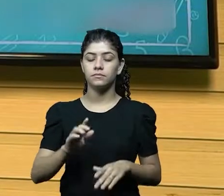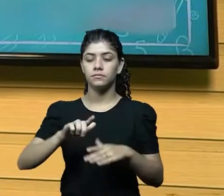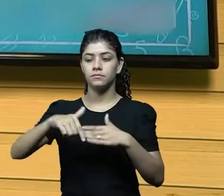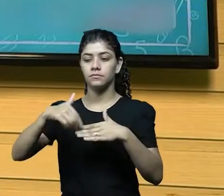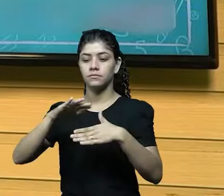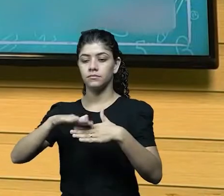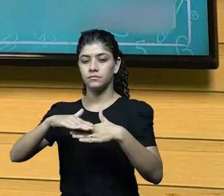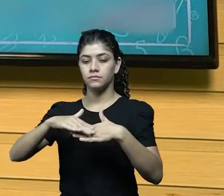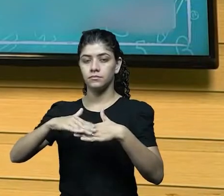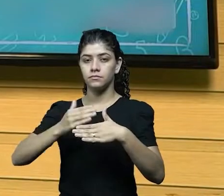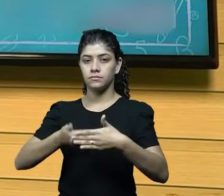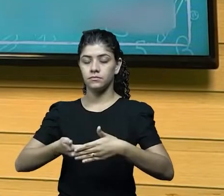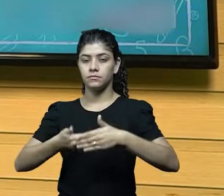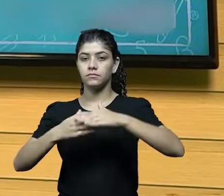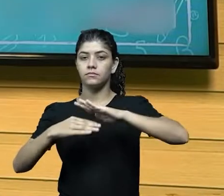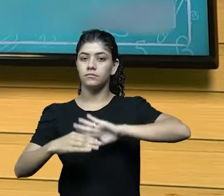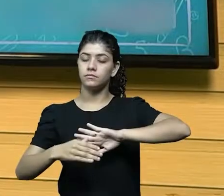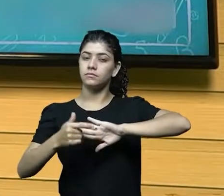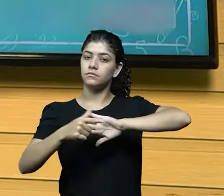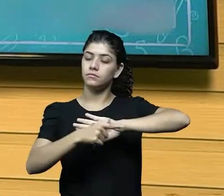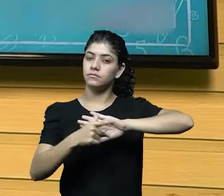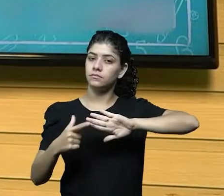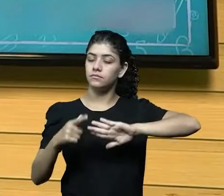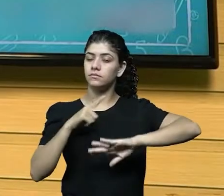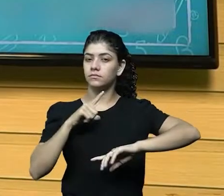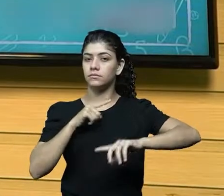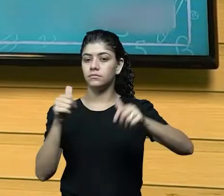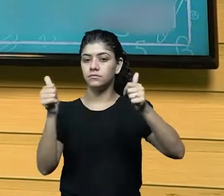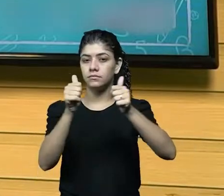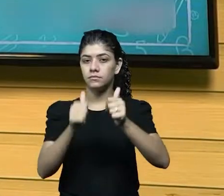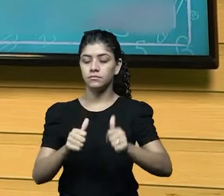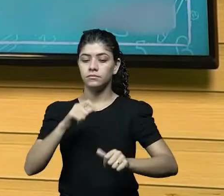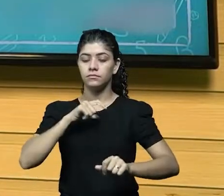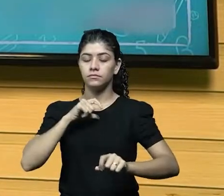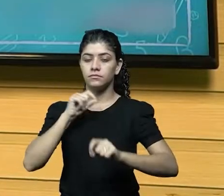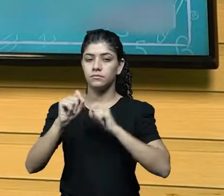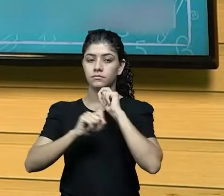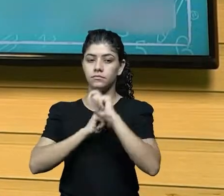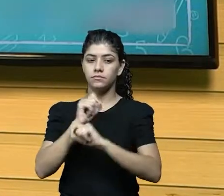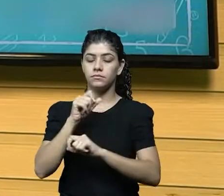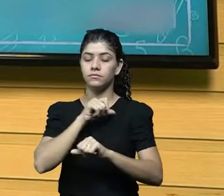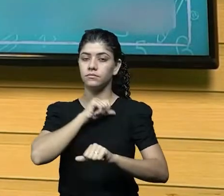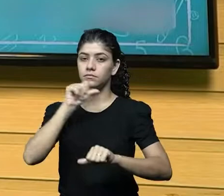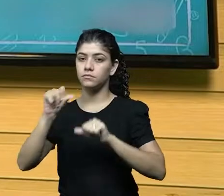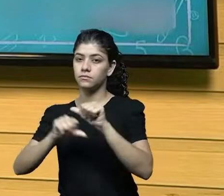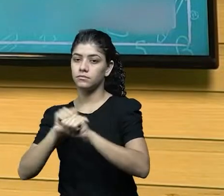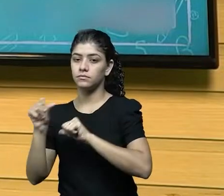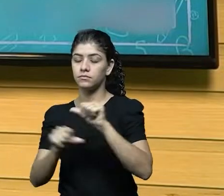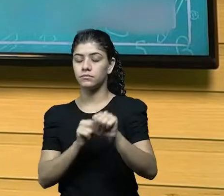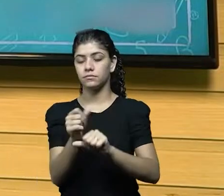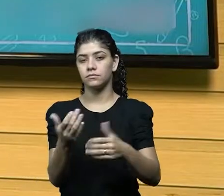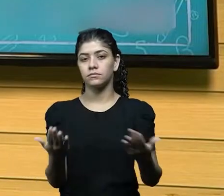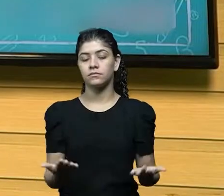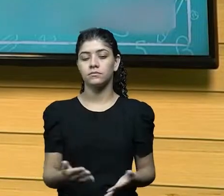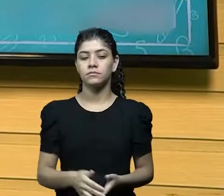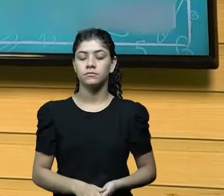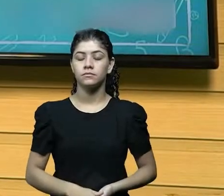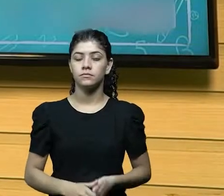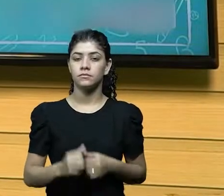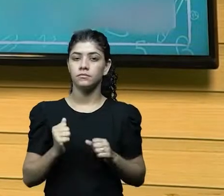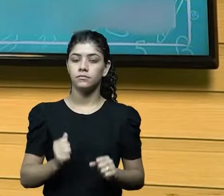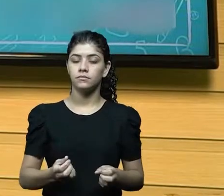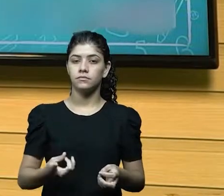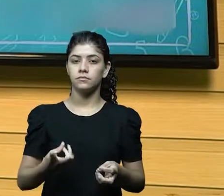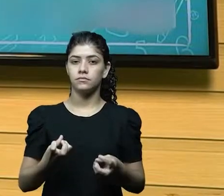temos nós vamos verificar que elas têm as conversões dessas unidades de medida. E você pode